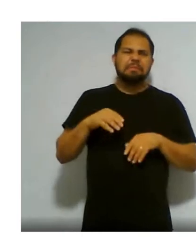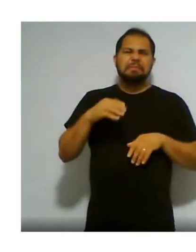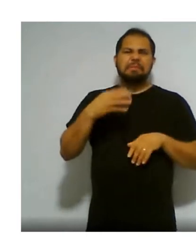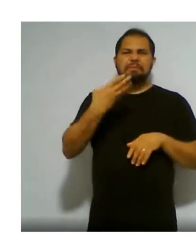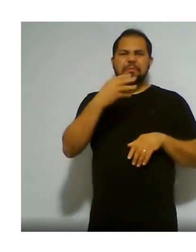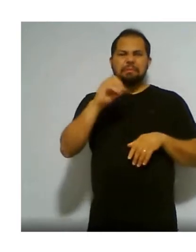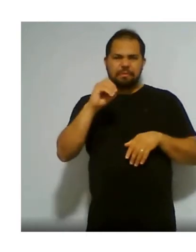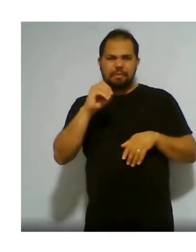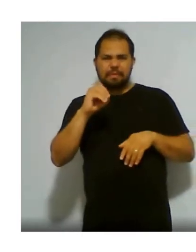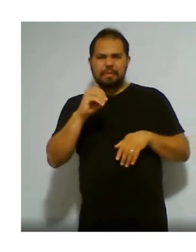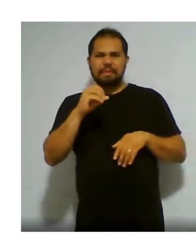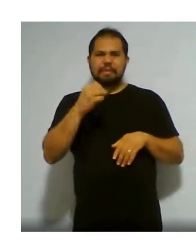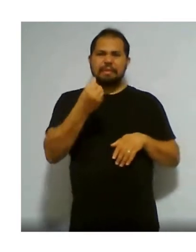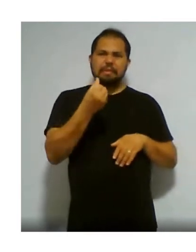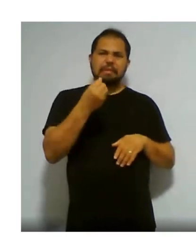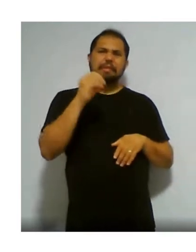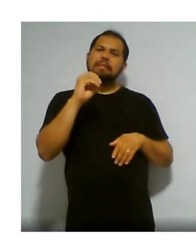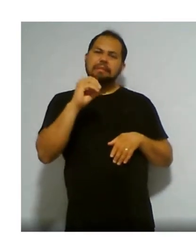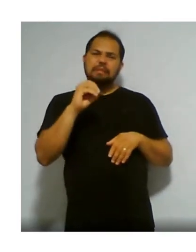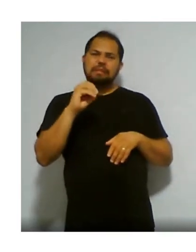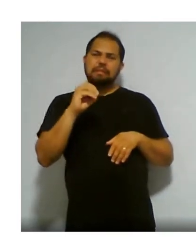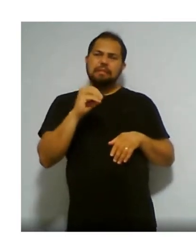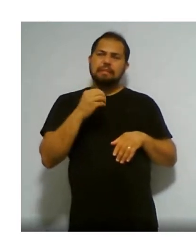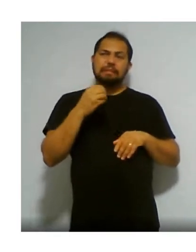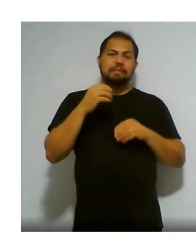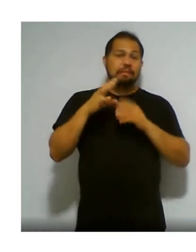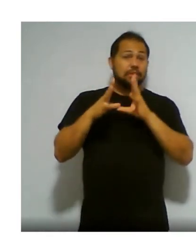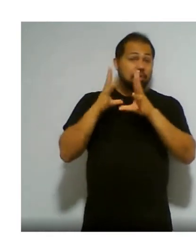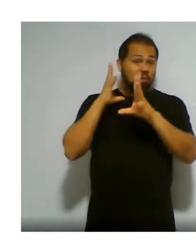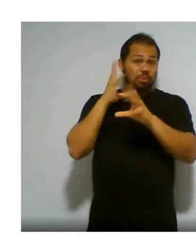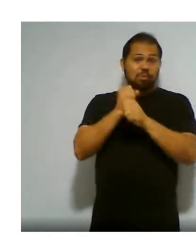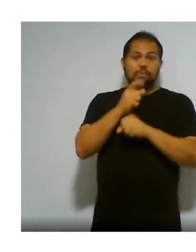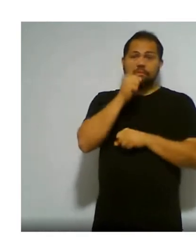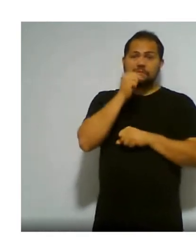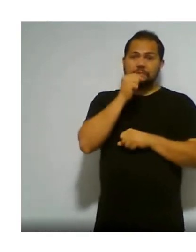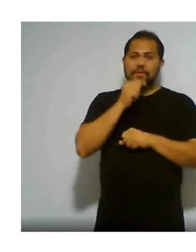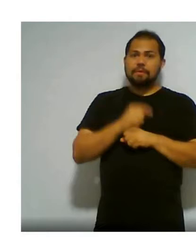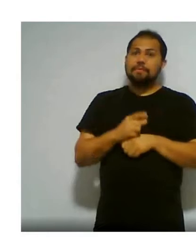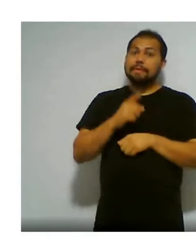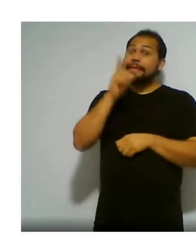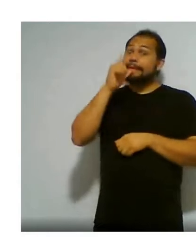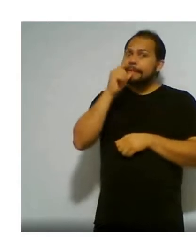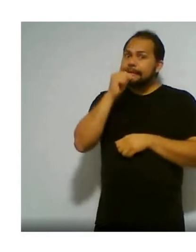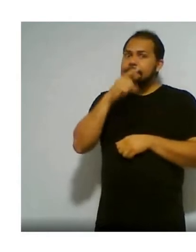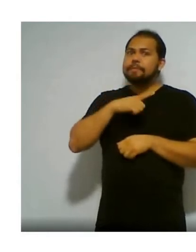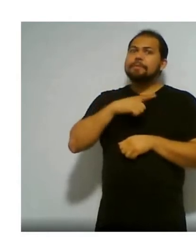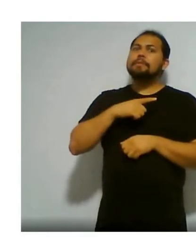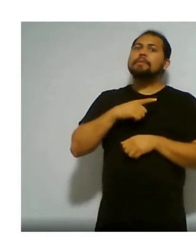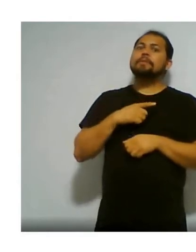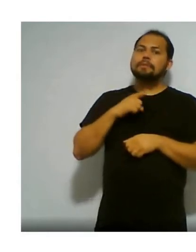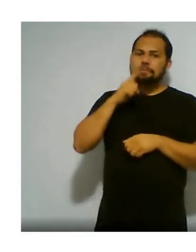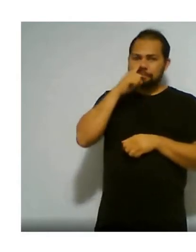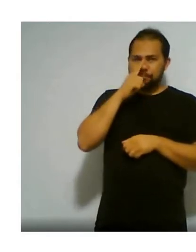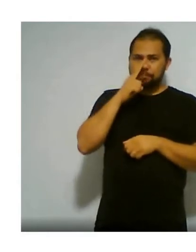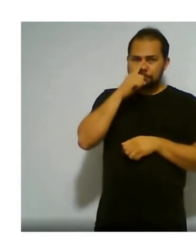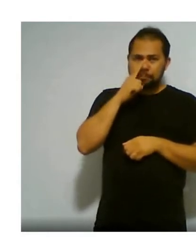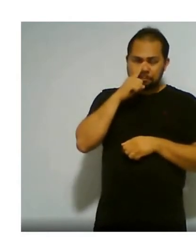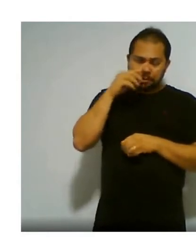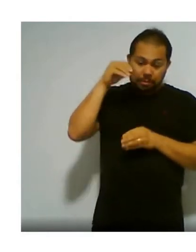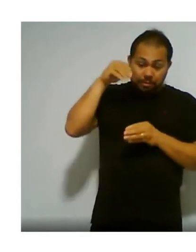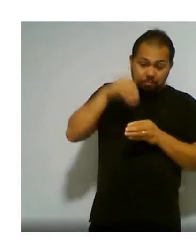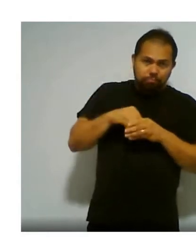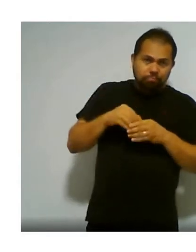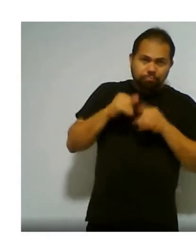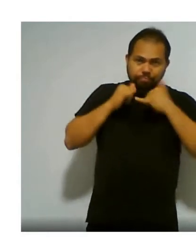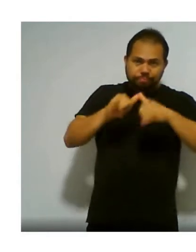é água. E água causa o risco de curto-circuito na sua placa-mãe, onde você estiver dando manutenção. Regra para a